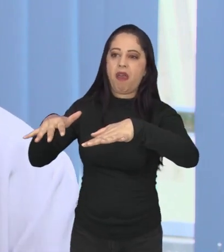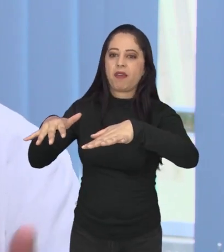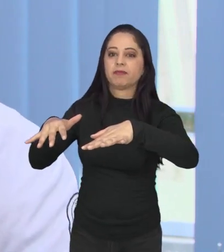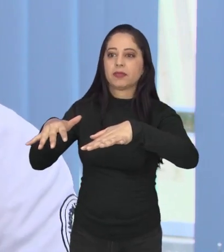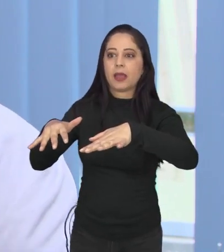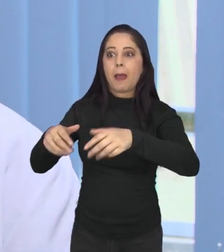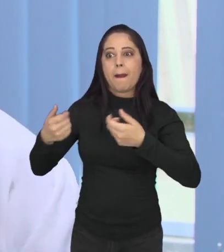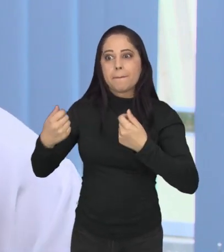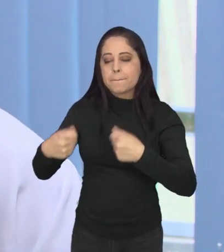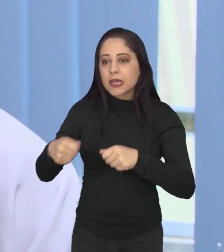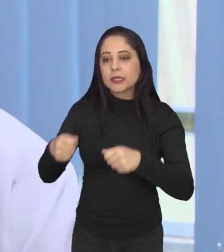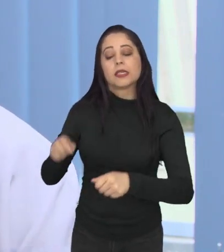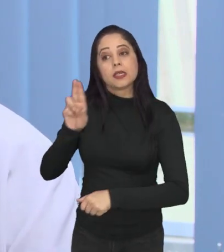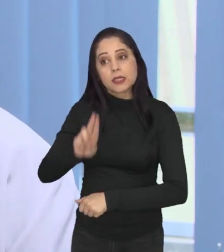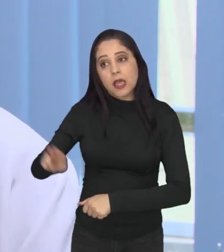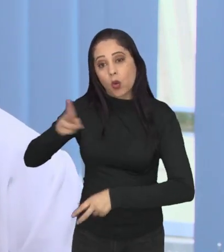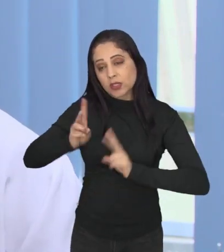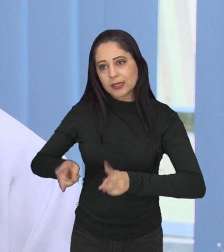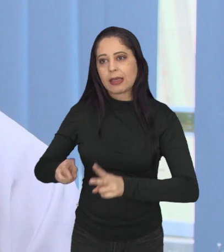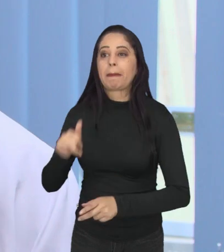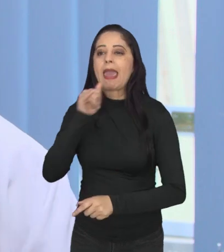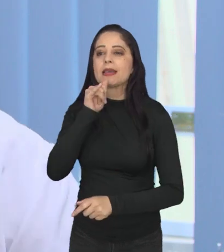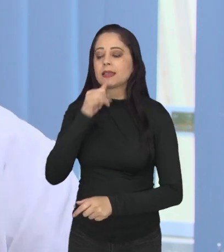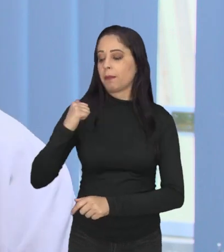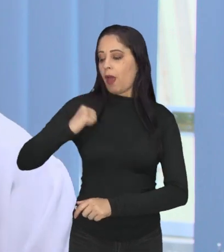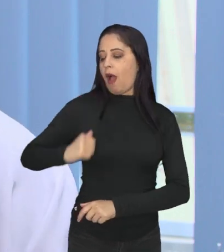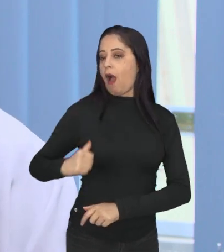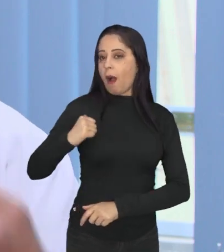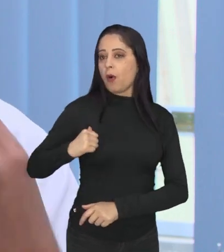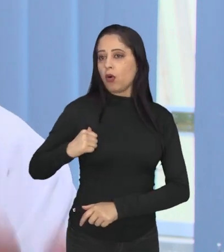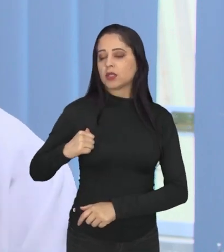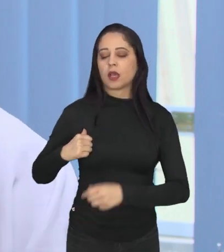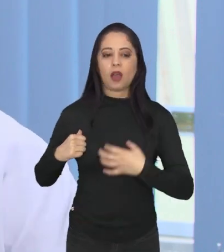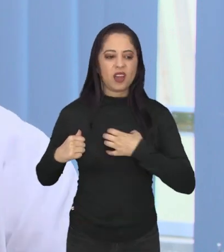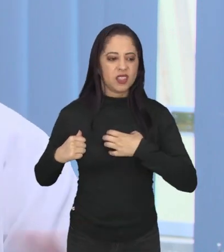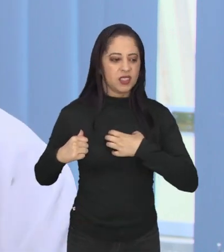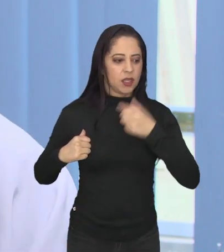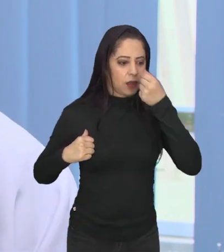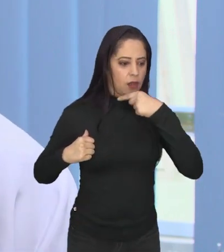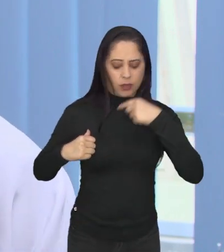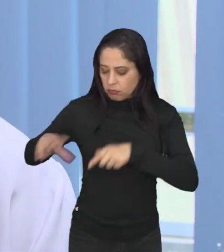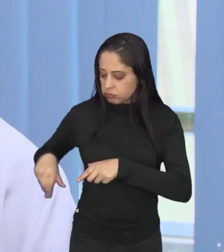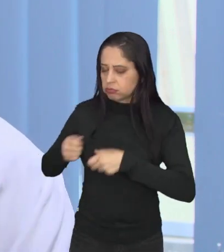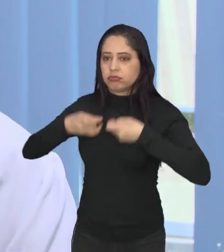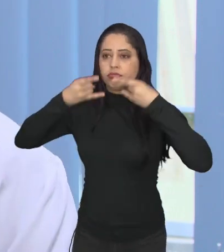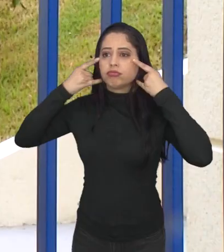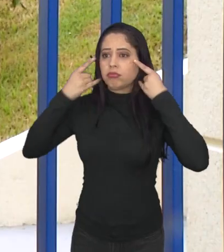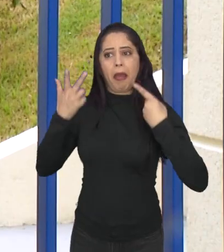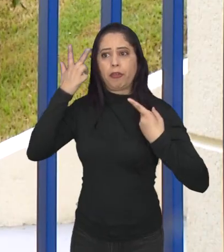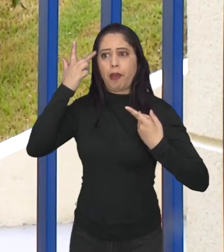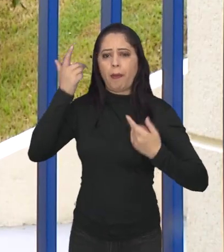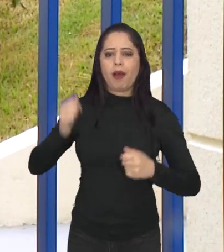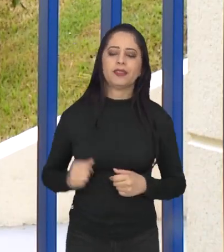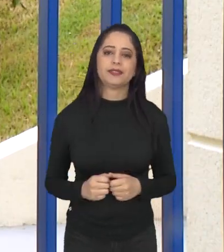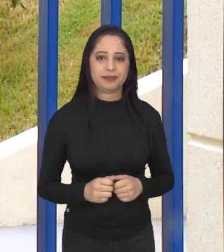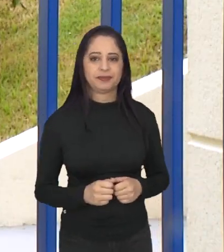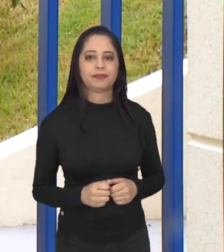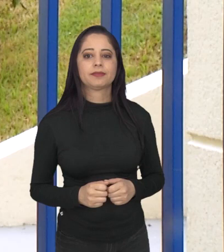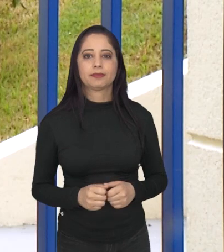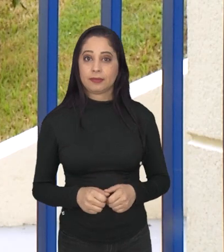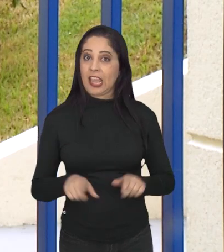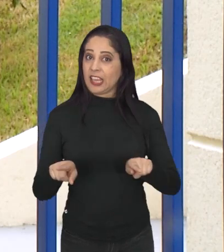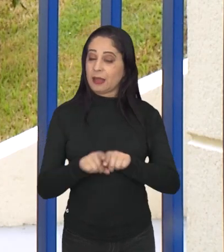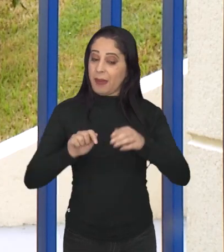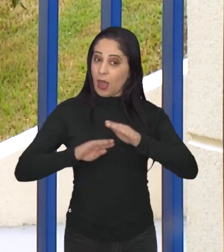para outra pessoa traga isso como uma documentária do dia a dia deixa na bolsa Começou a sentir usa máscara todo mundo já se acostumou com isso além do hábito